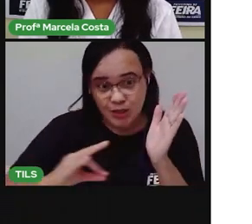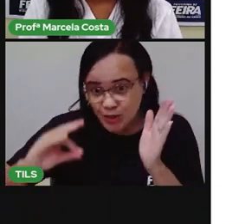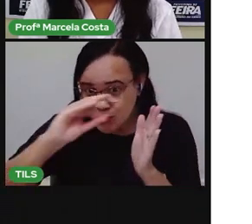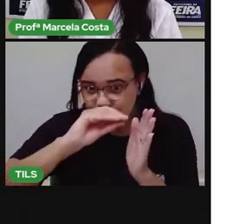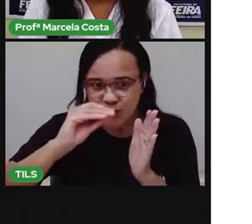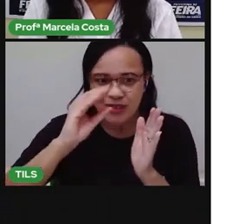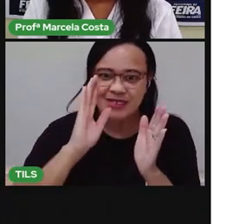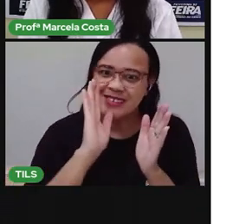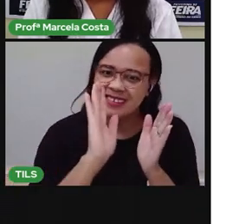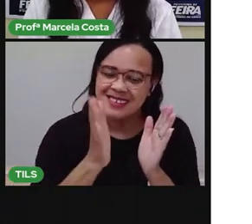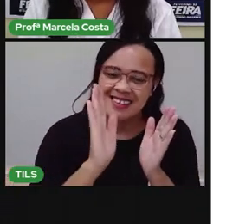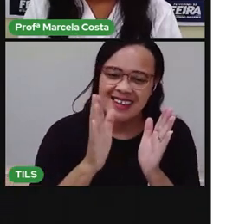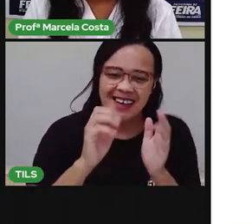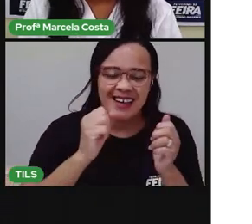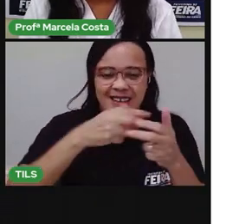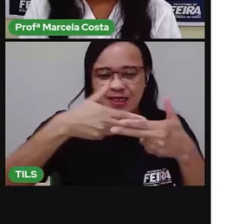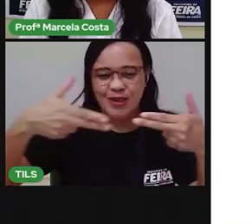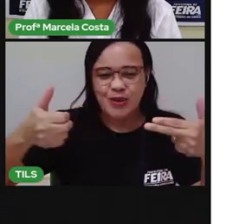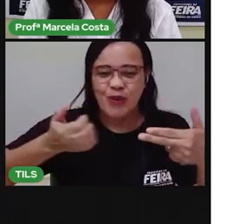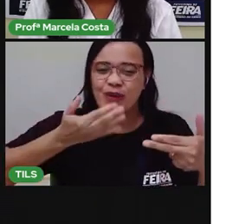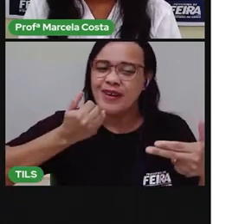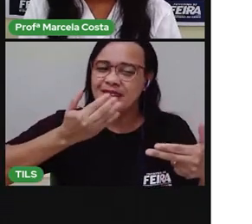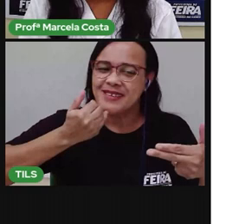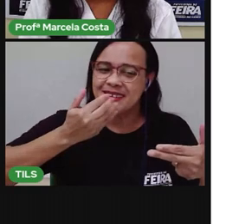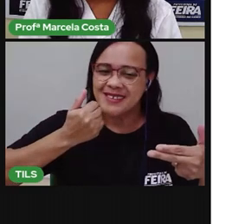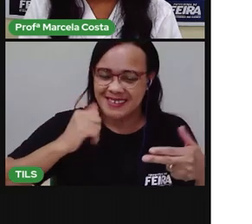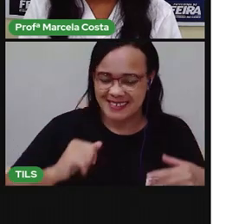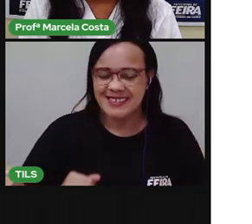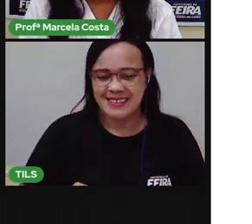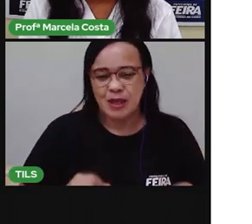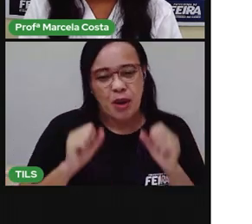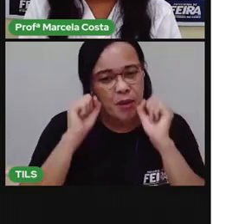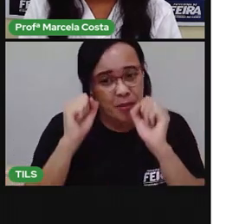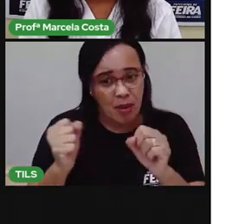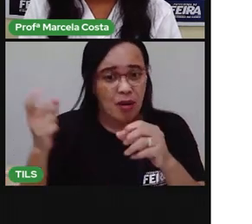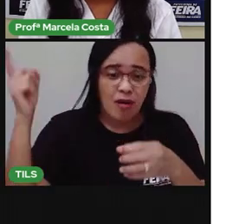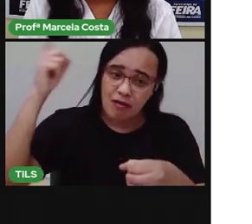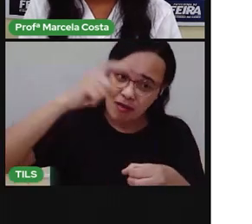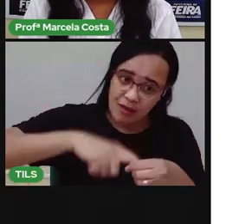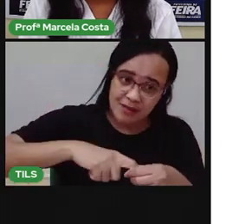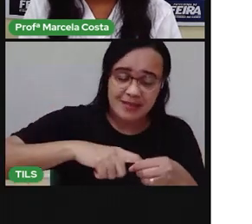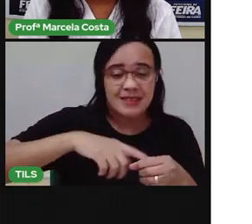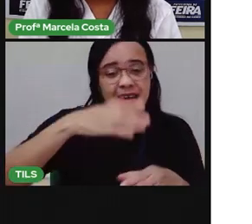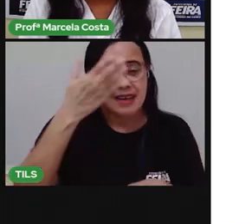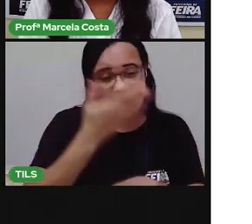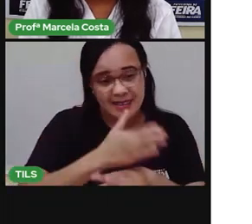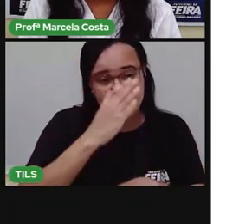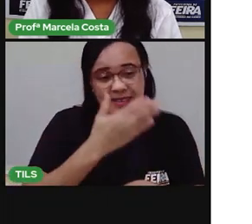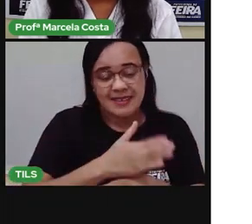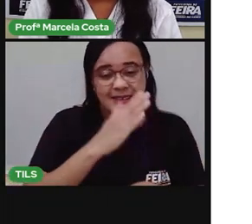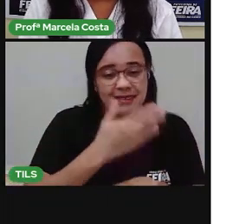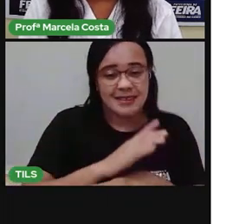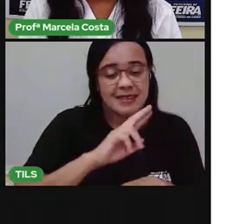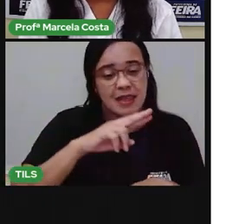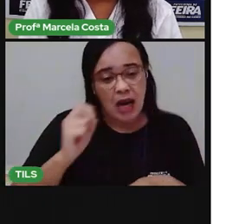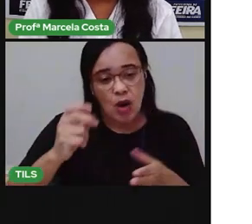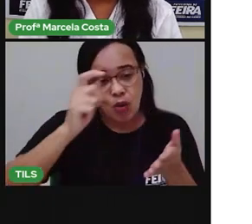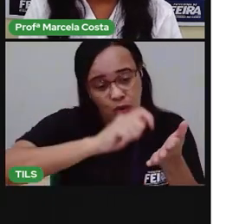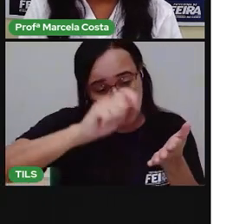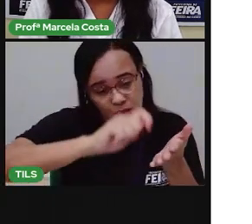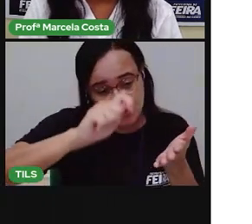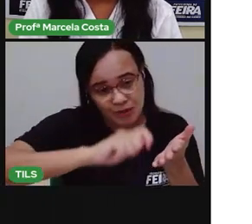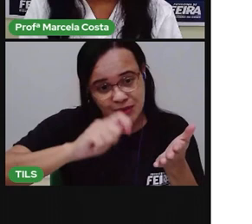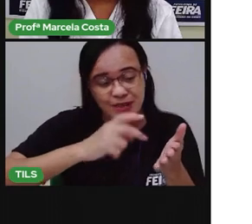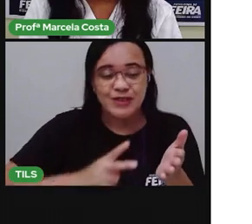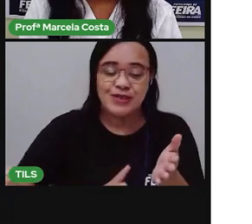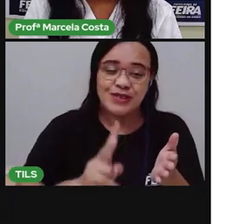de alimentos. Você pode retornar depois para essa parte da aula para terminar de escrever, tá? A gente vai